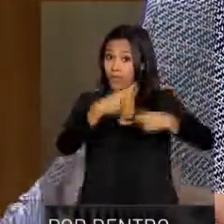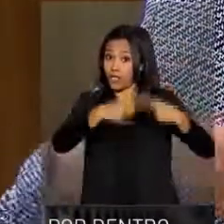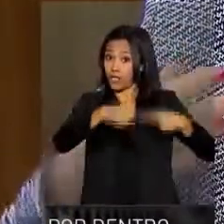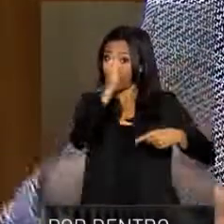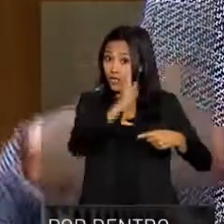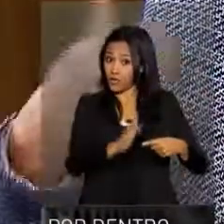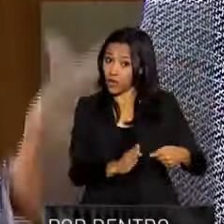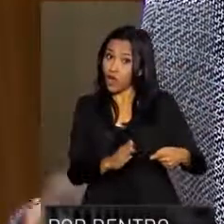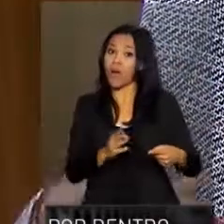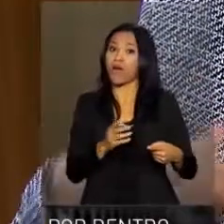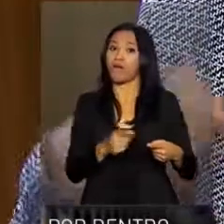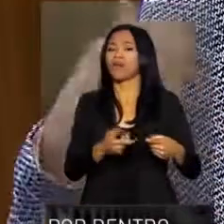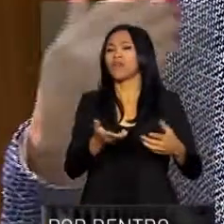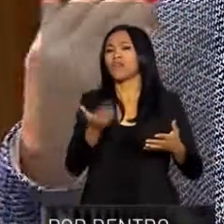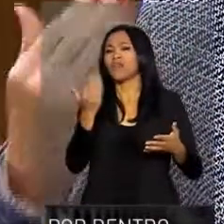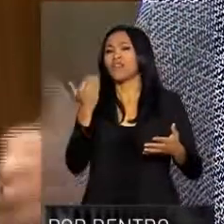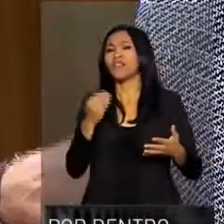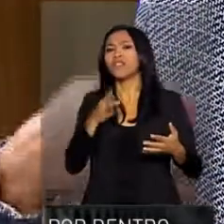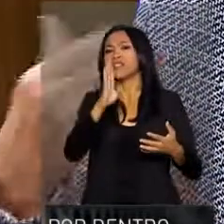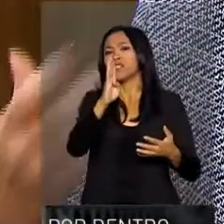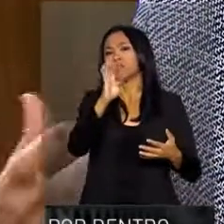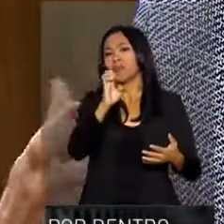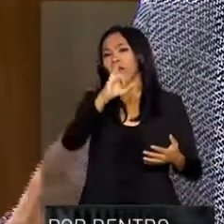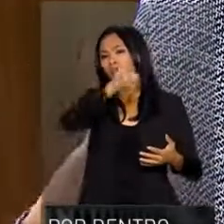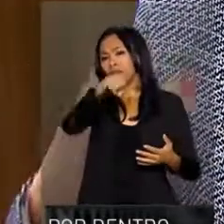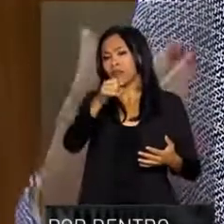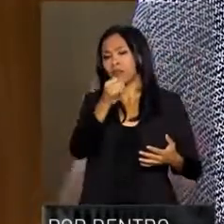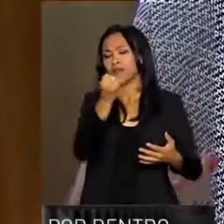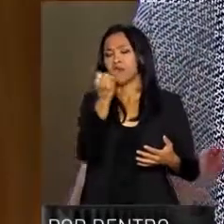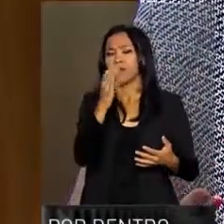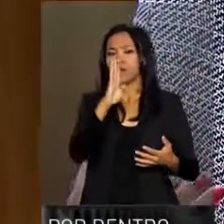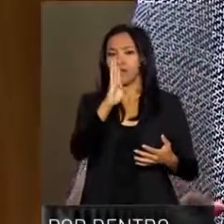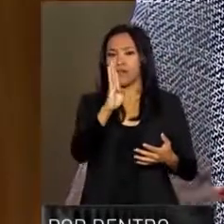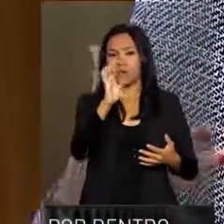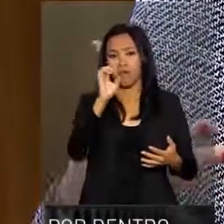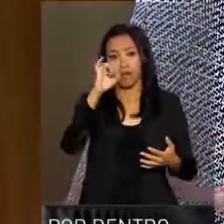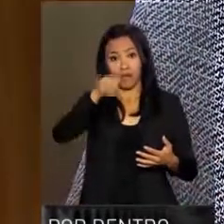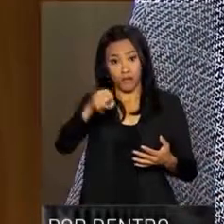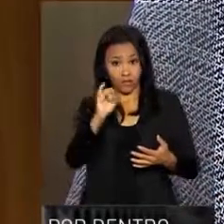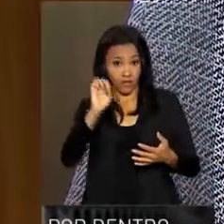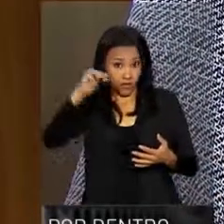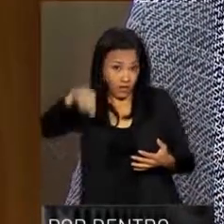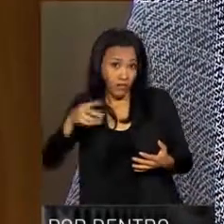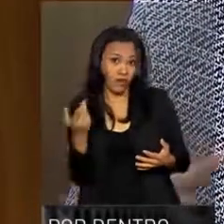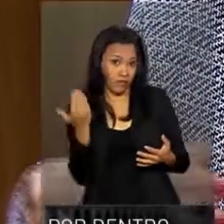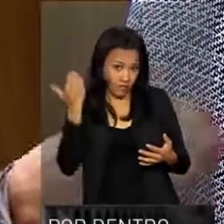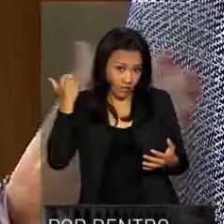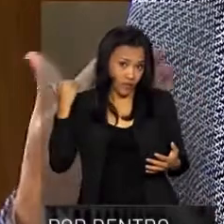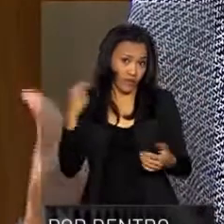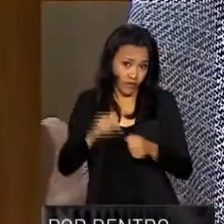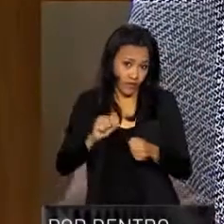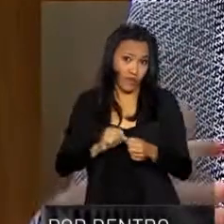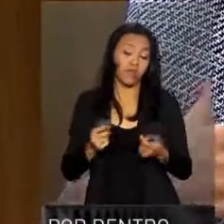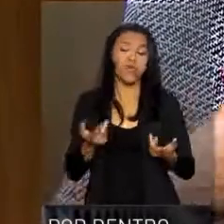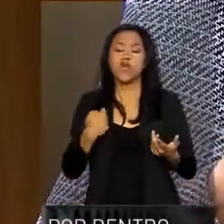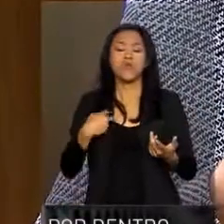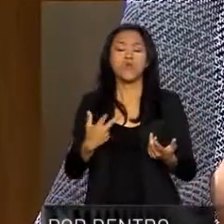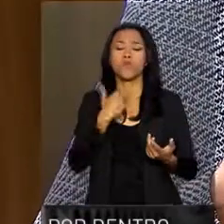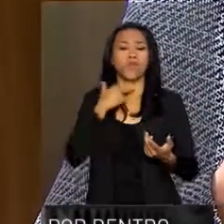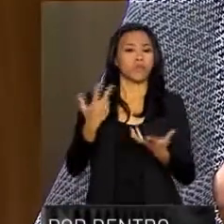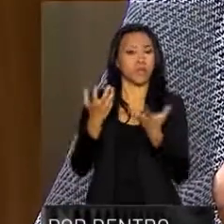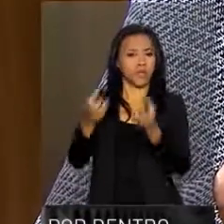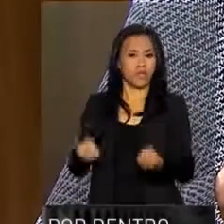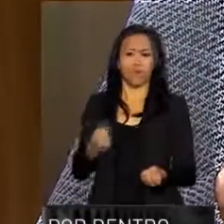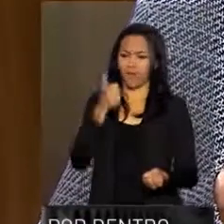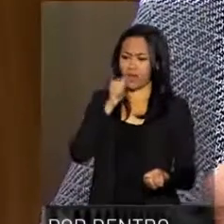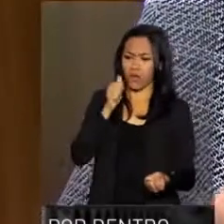marco ainda em beijing na década de 90 então é muito claro isso não podemos aceitar que uma mulher não tem o